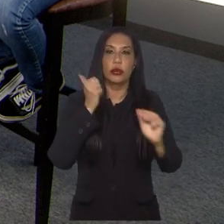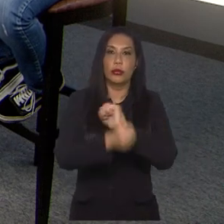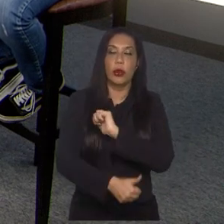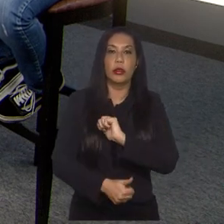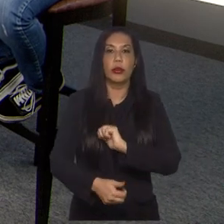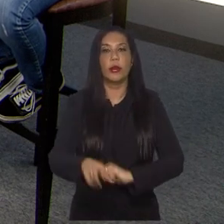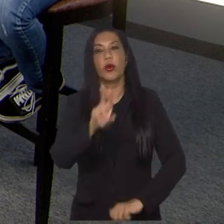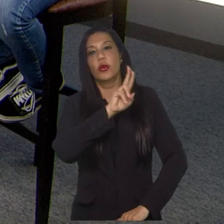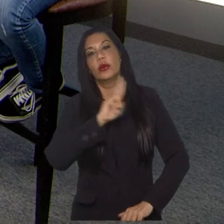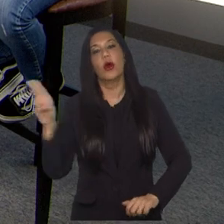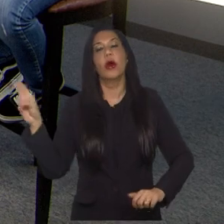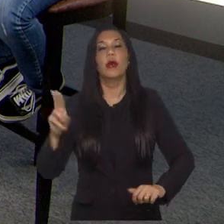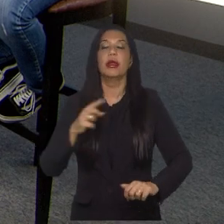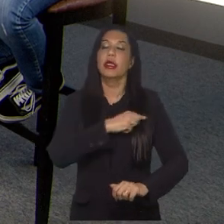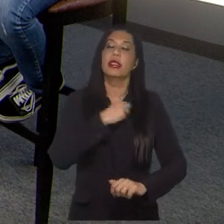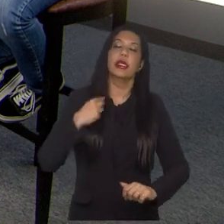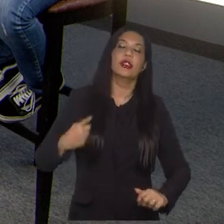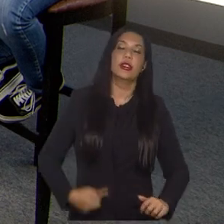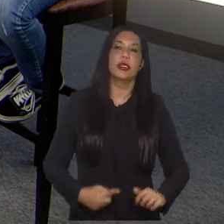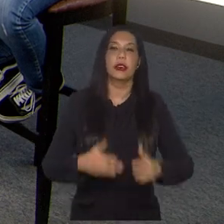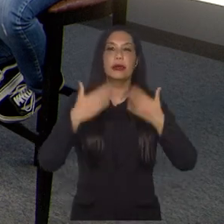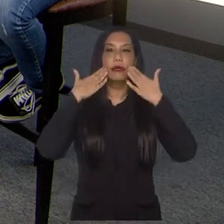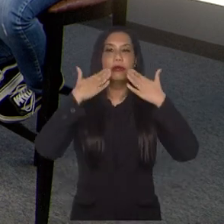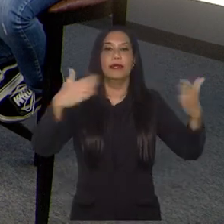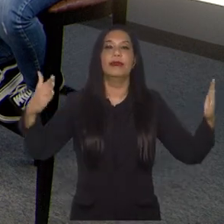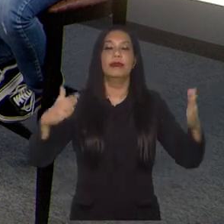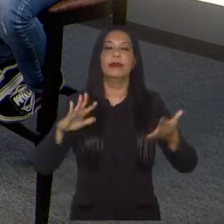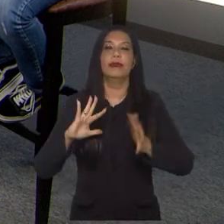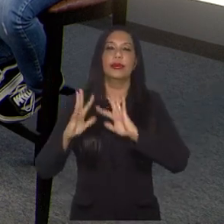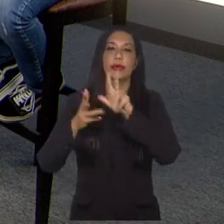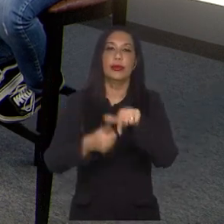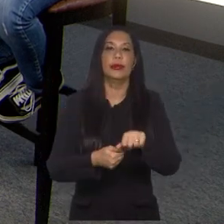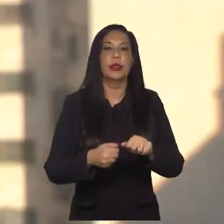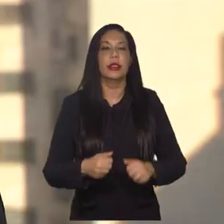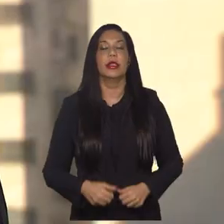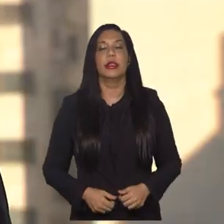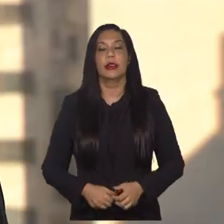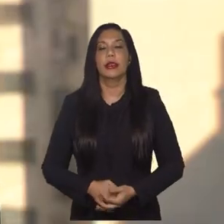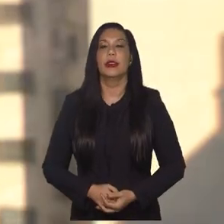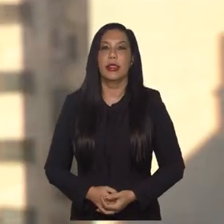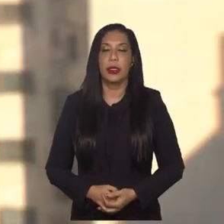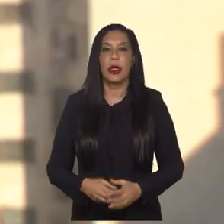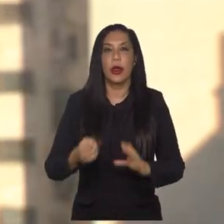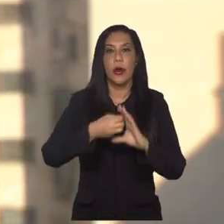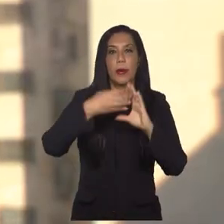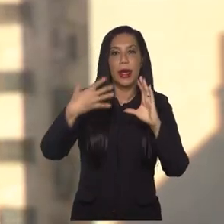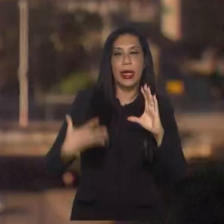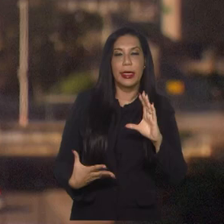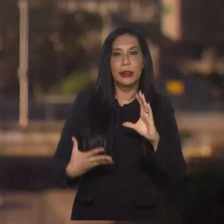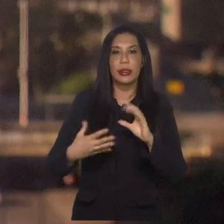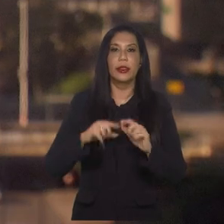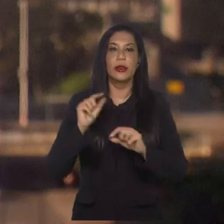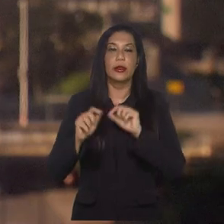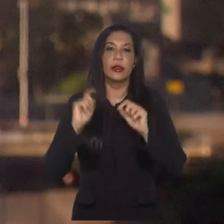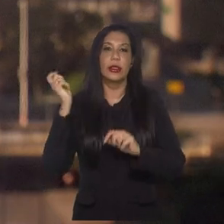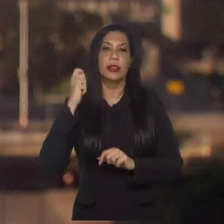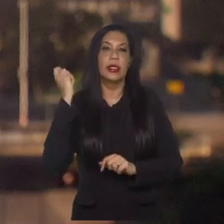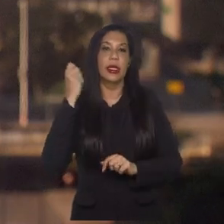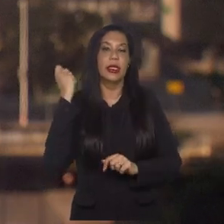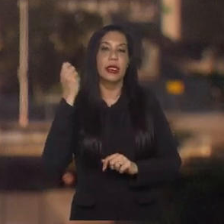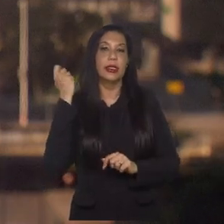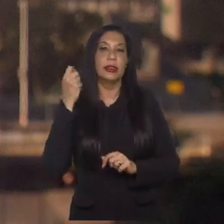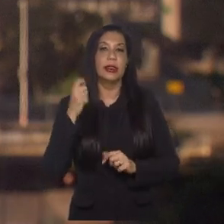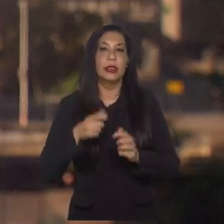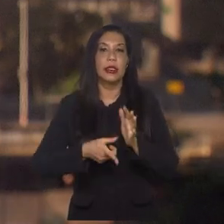nome da China como um dos maiores das potências do esporte. Mas eu vejo isso no futebol. E uma característica da seleção também, e